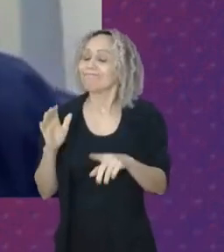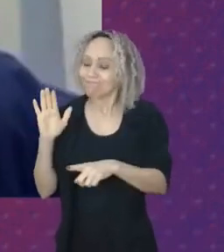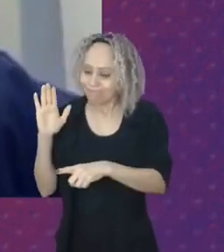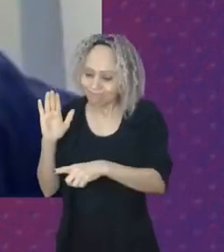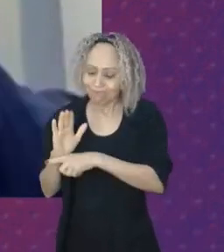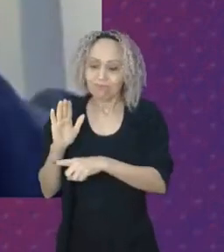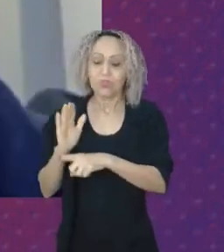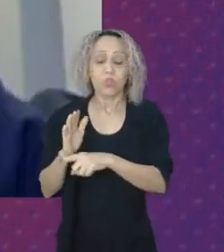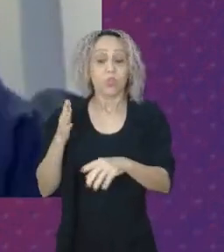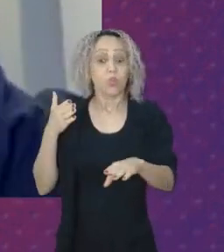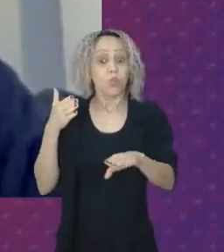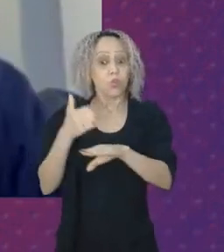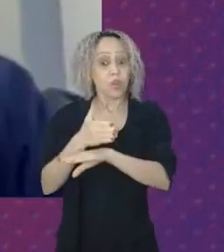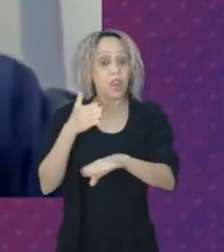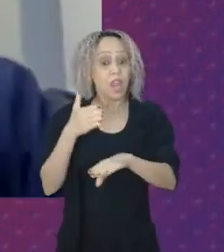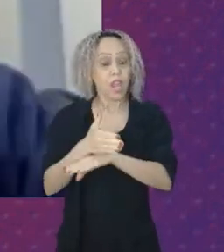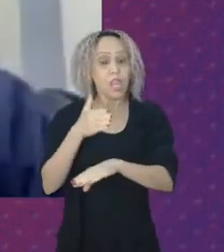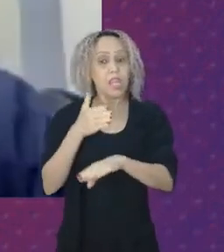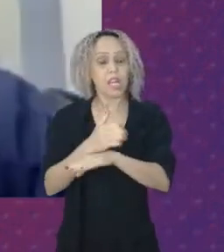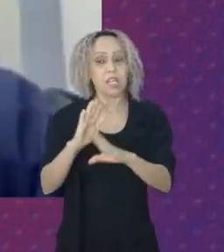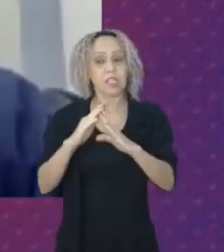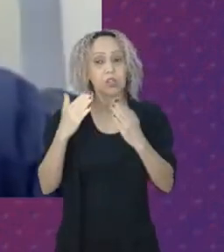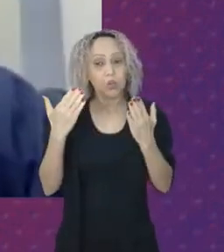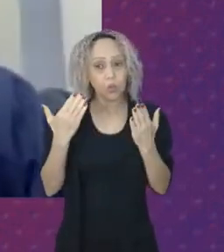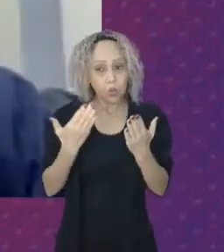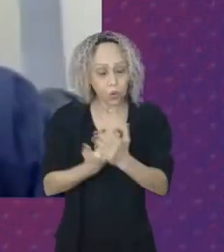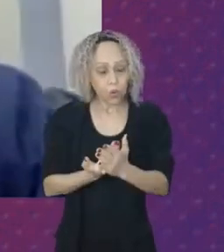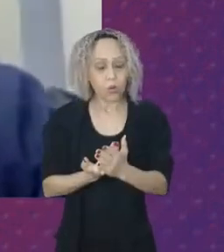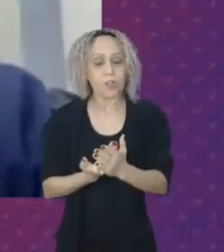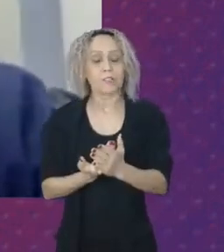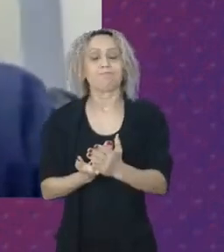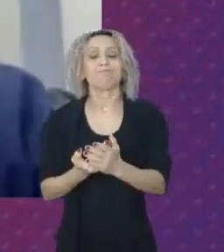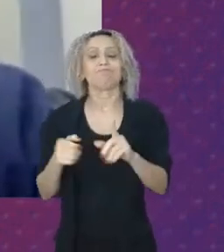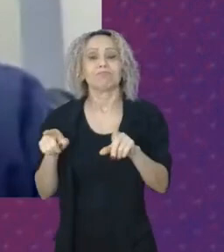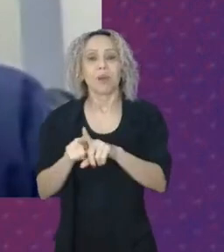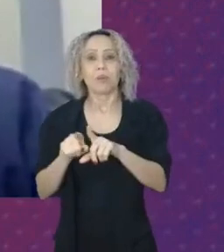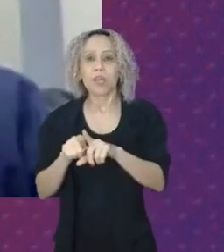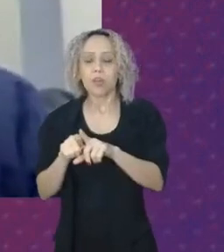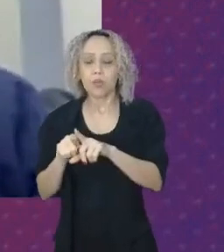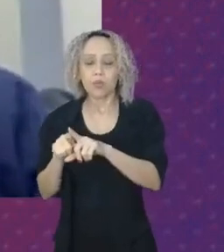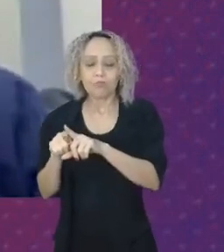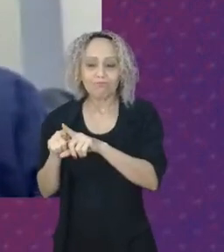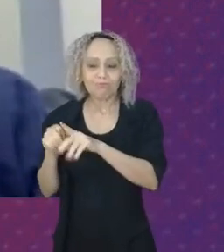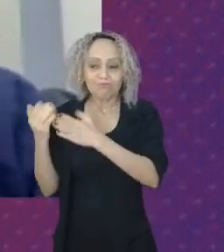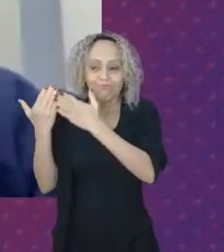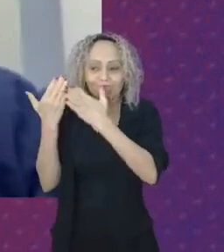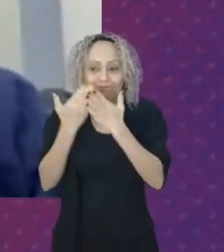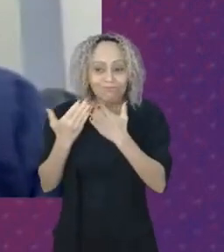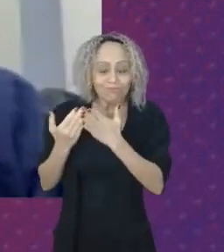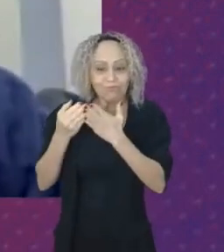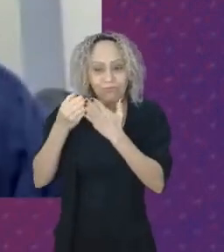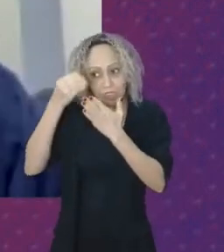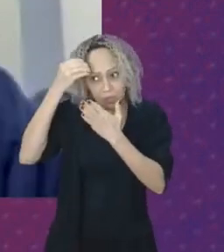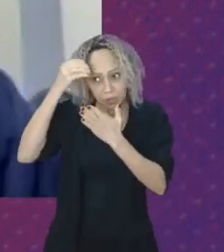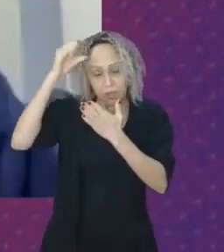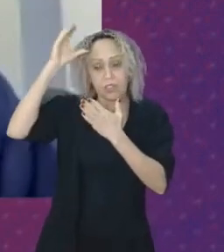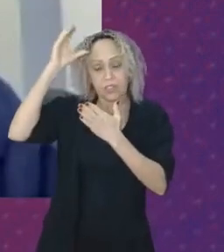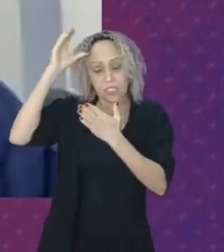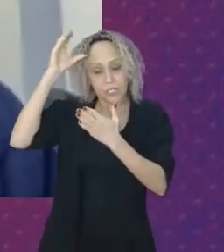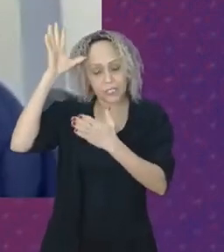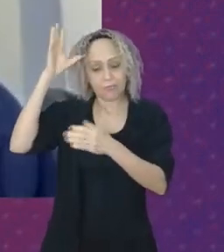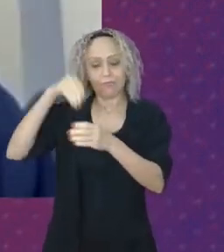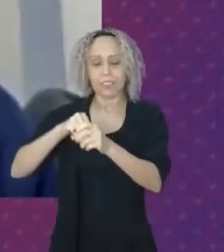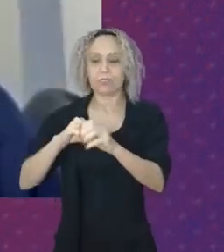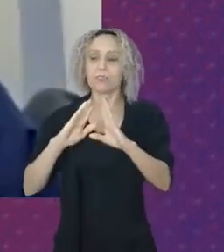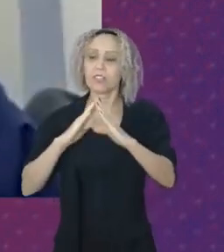na escola. É importante a gente entender que quando o Ministério da Educação avança com essas políticas, o